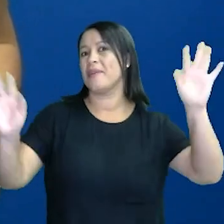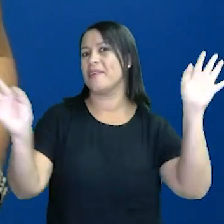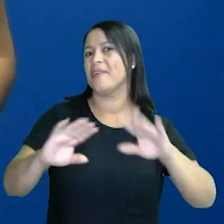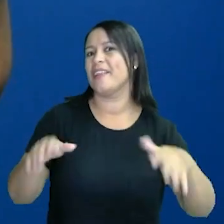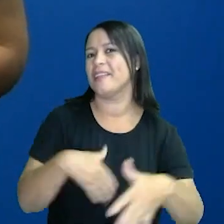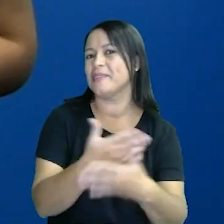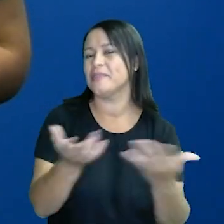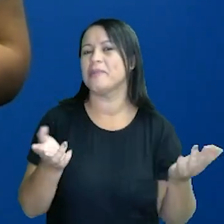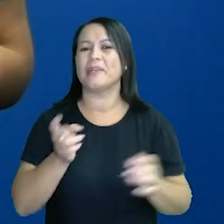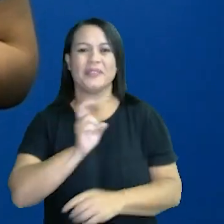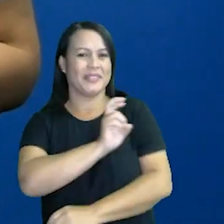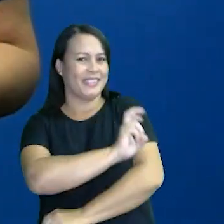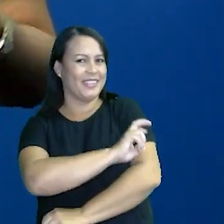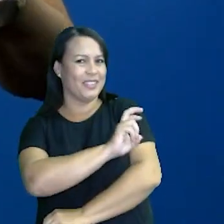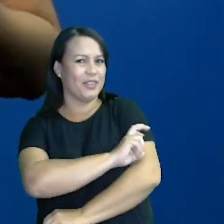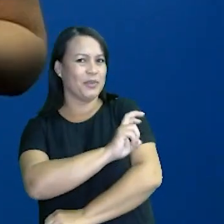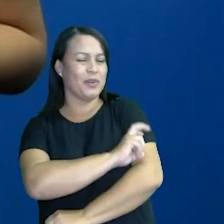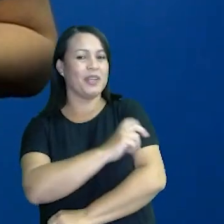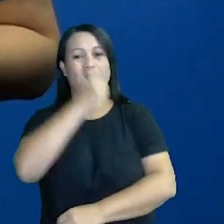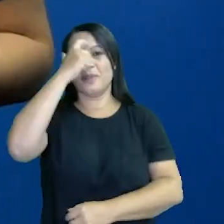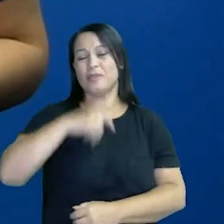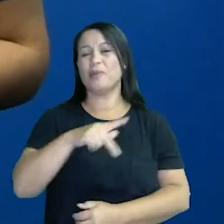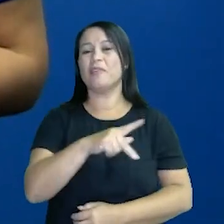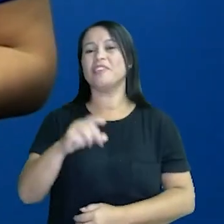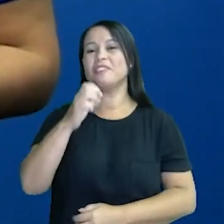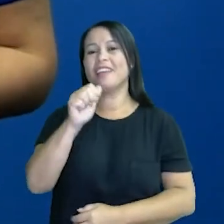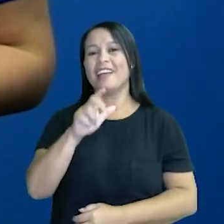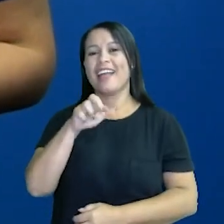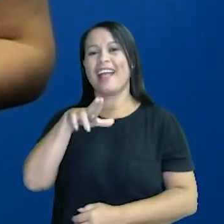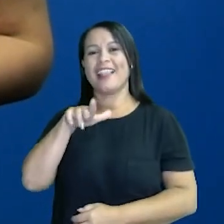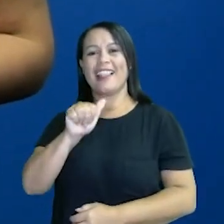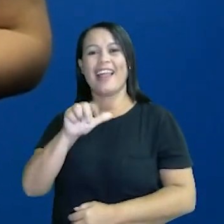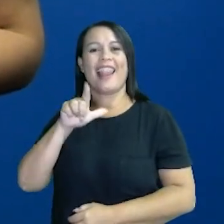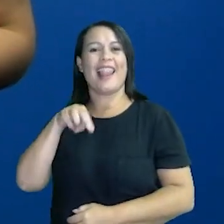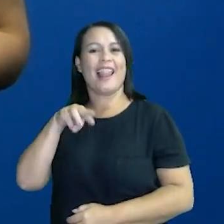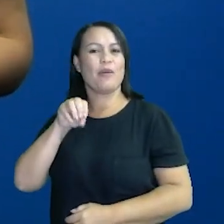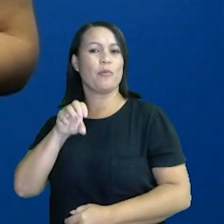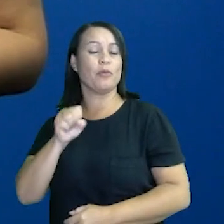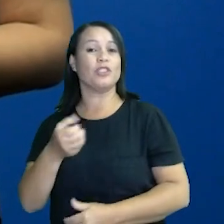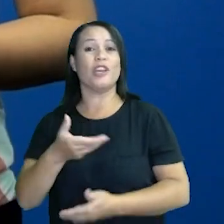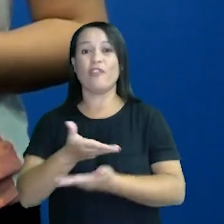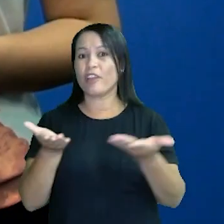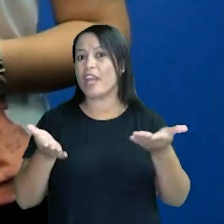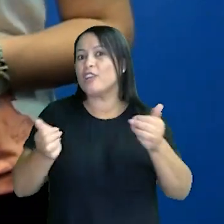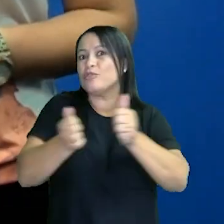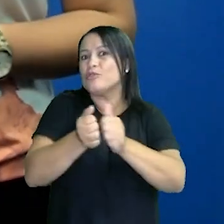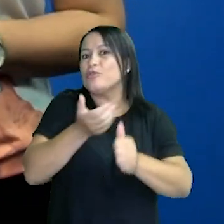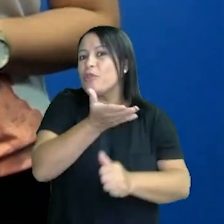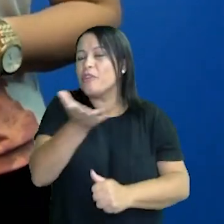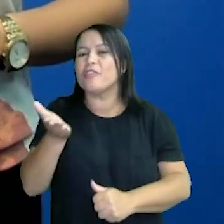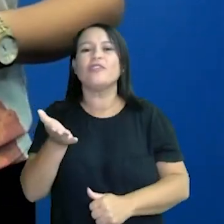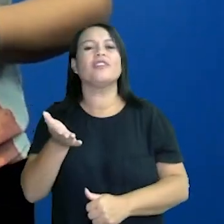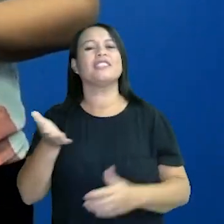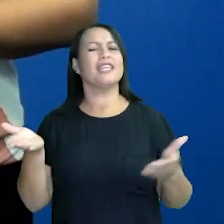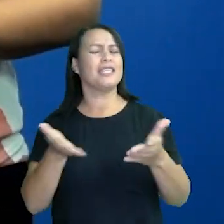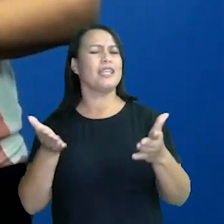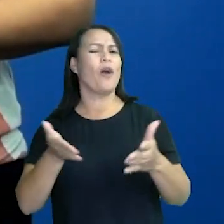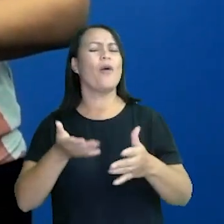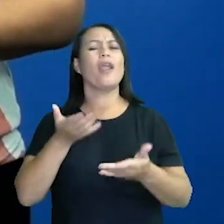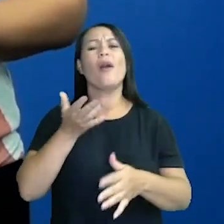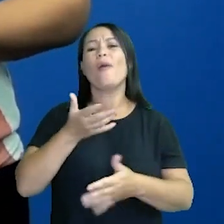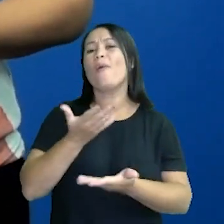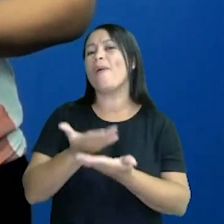Olá, turma do quinto ano! Eu sou a professora Carla Lemos e vou ficar com vocês agora com as aulas